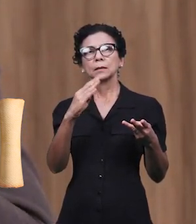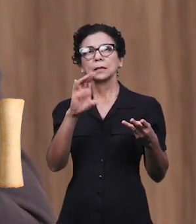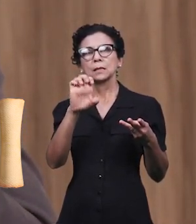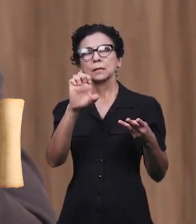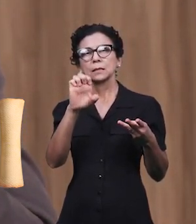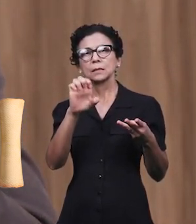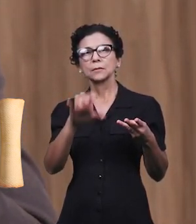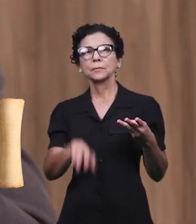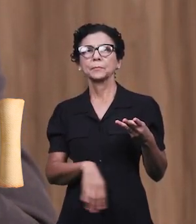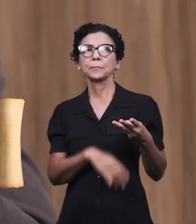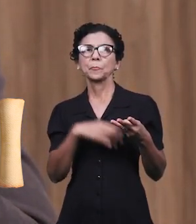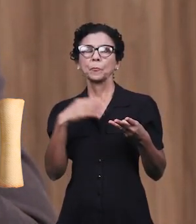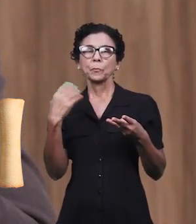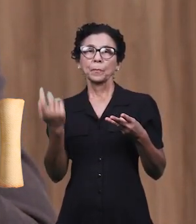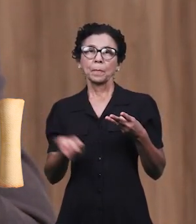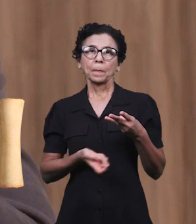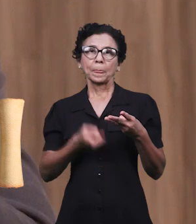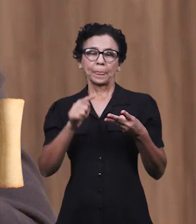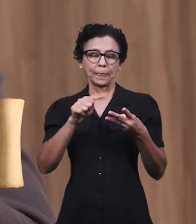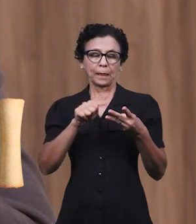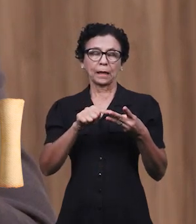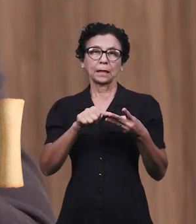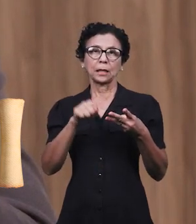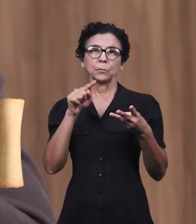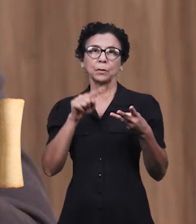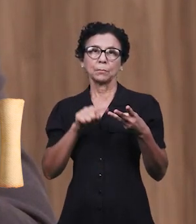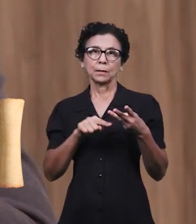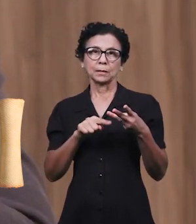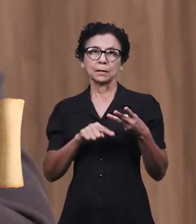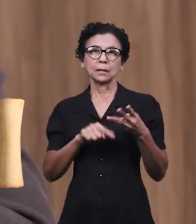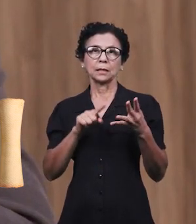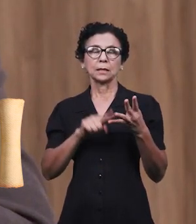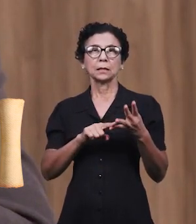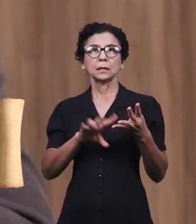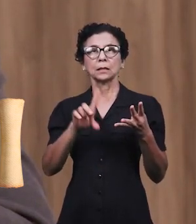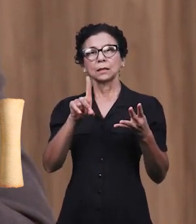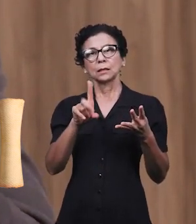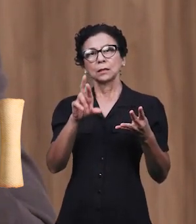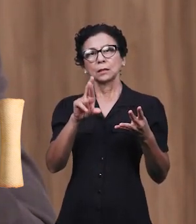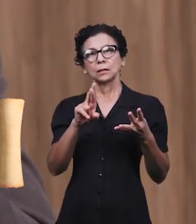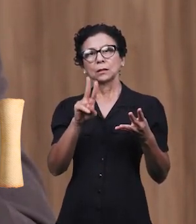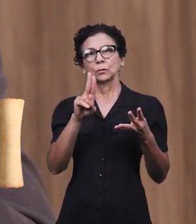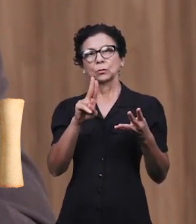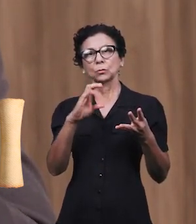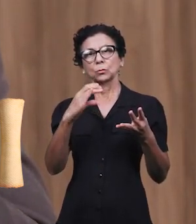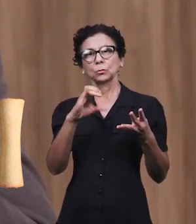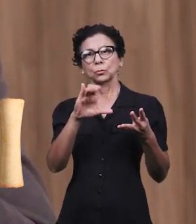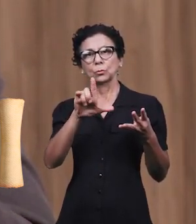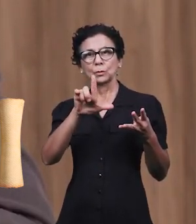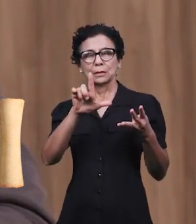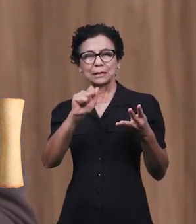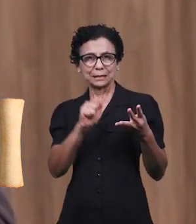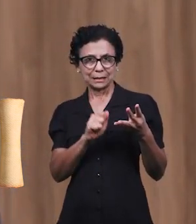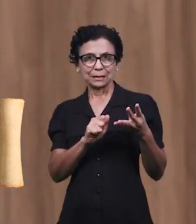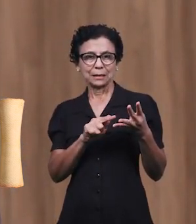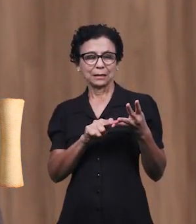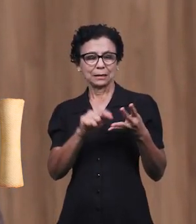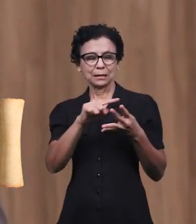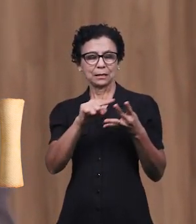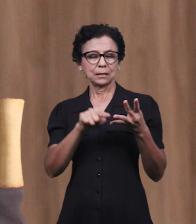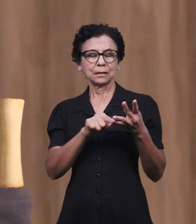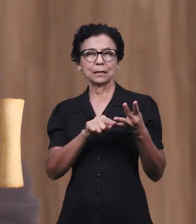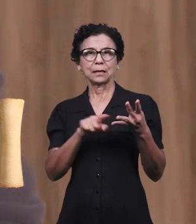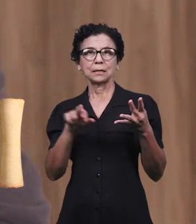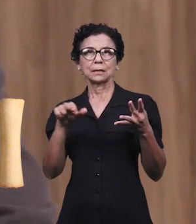Drusila eram irmãos. Irmãos de Festo. A Drusila de Félix, irmãos. Então, há